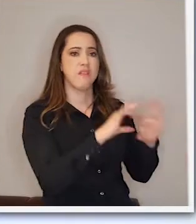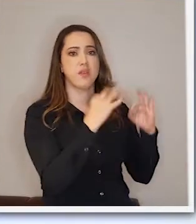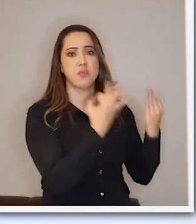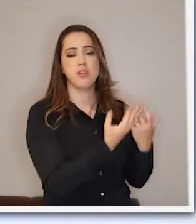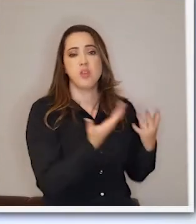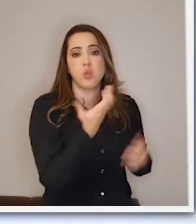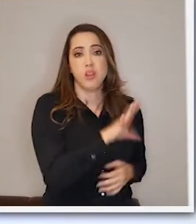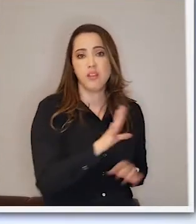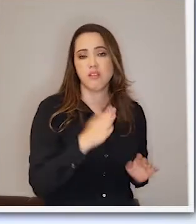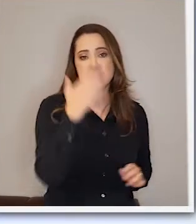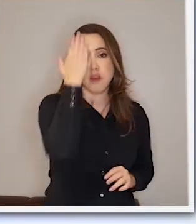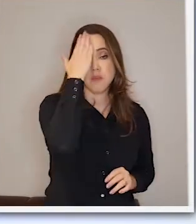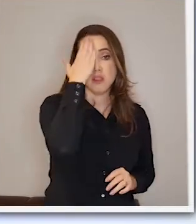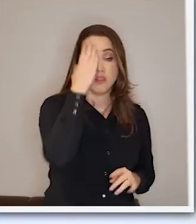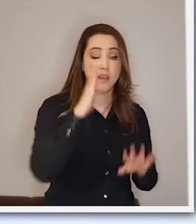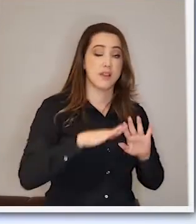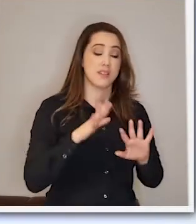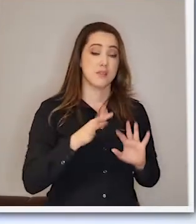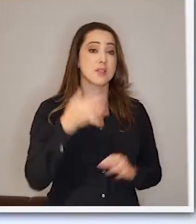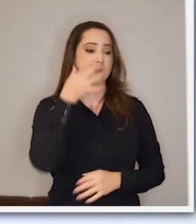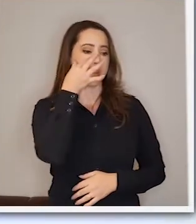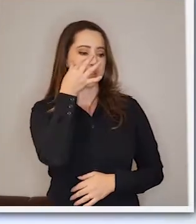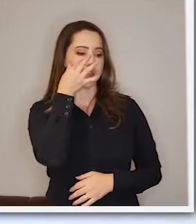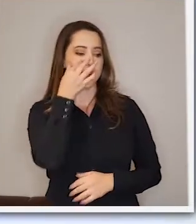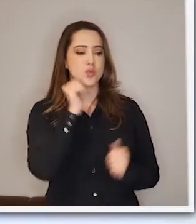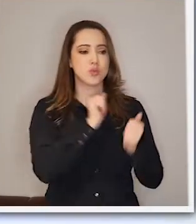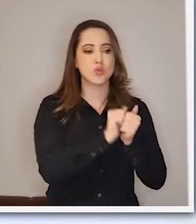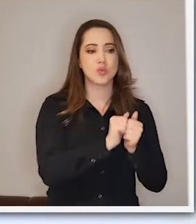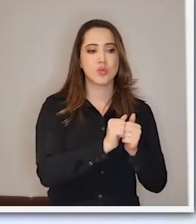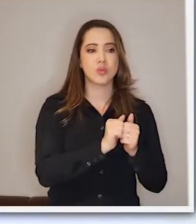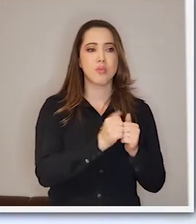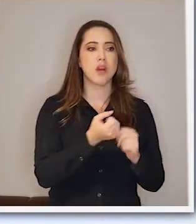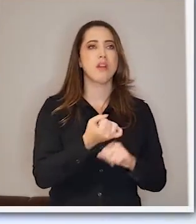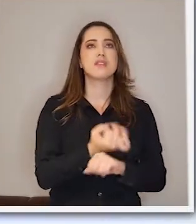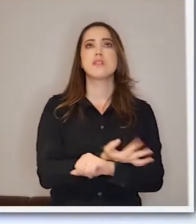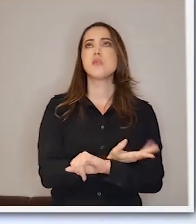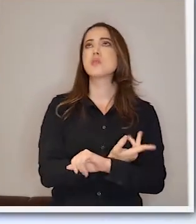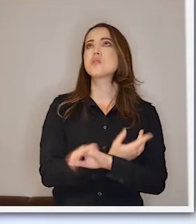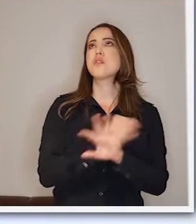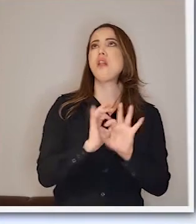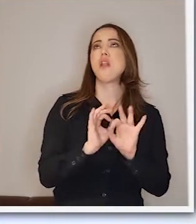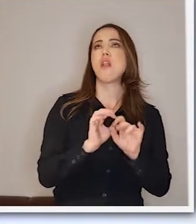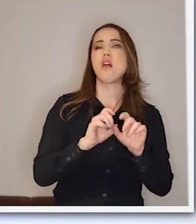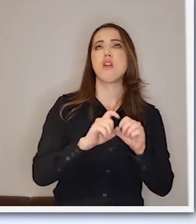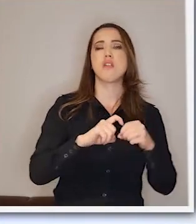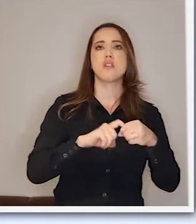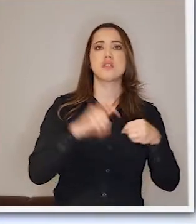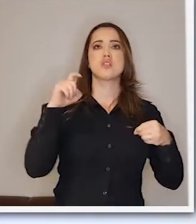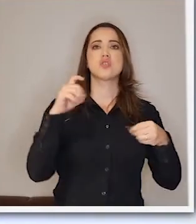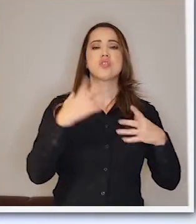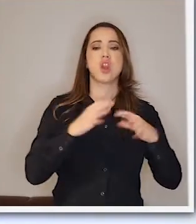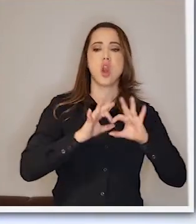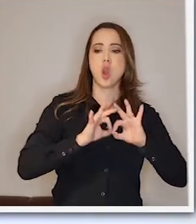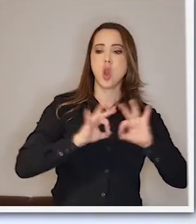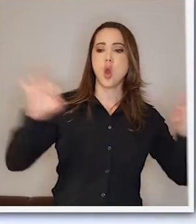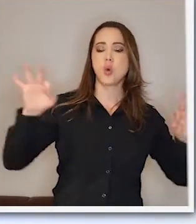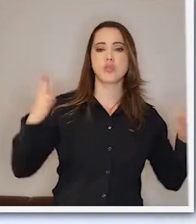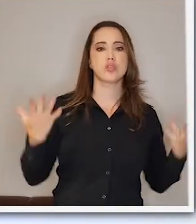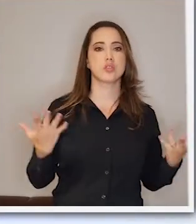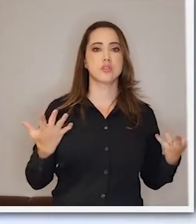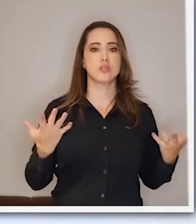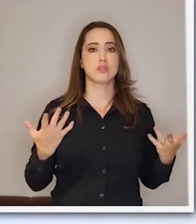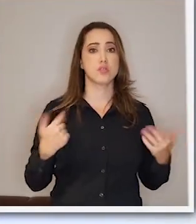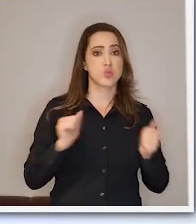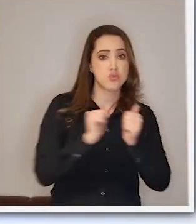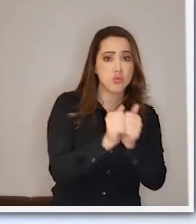porque até está fisicamente presente, mas ele é emocionalmente ausente, ele é psicologicamente